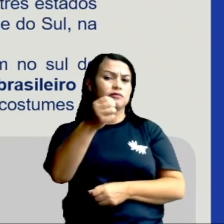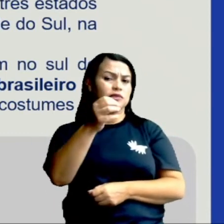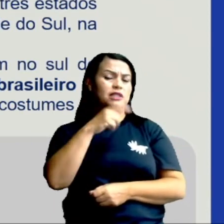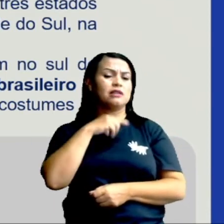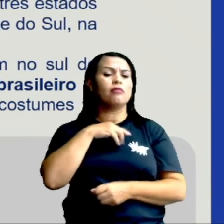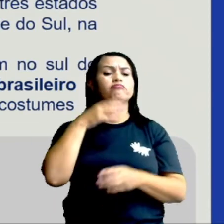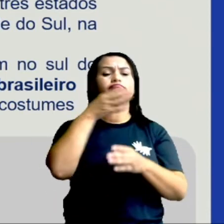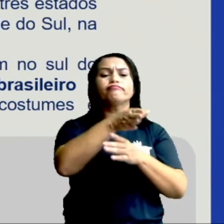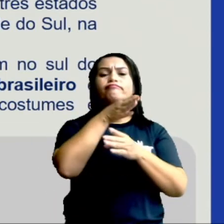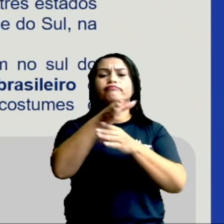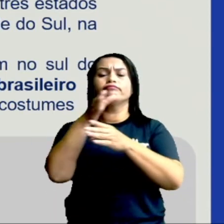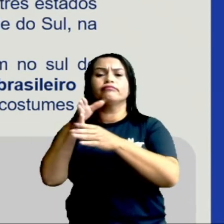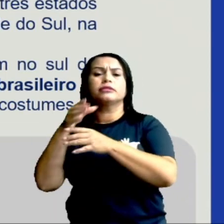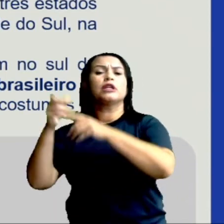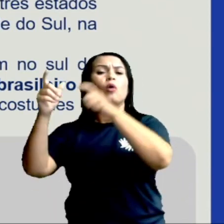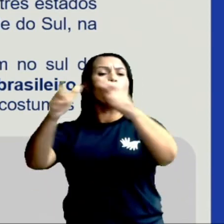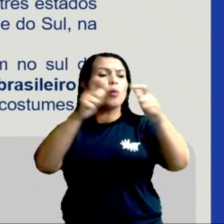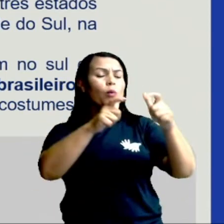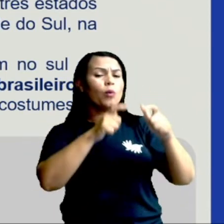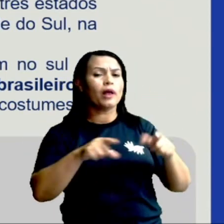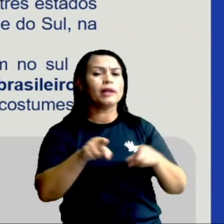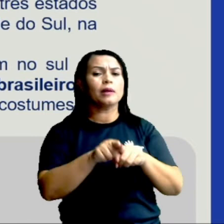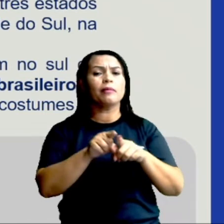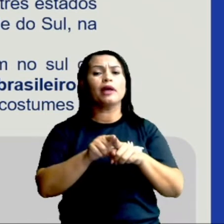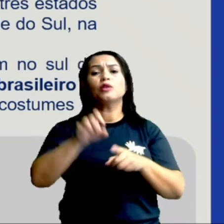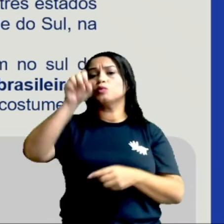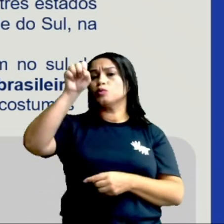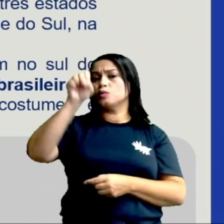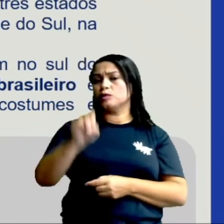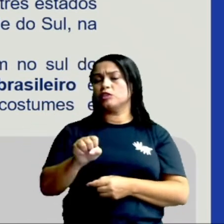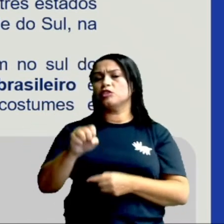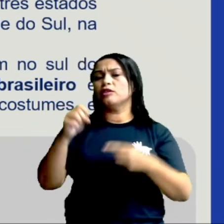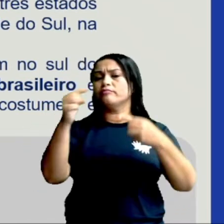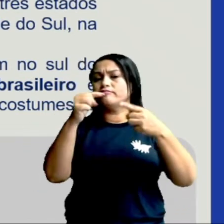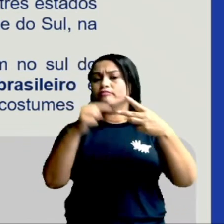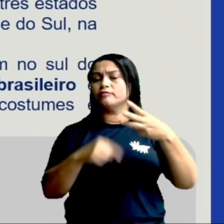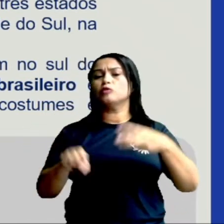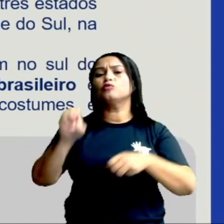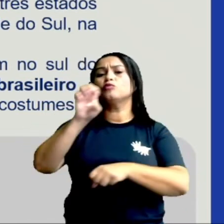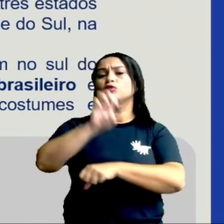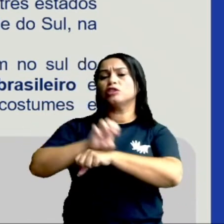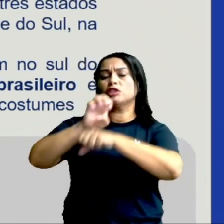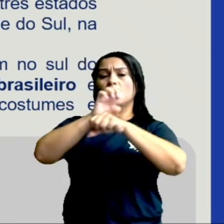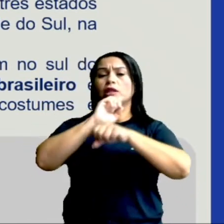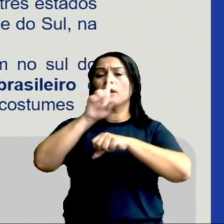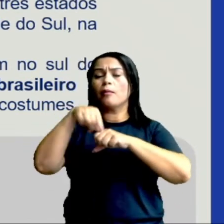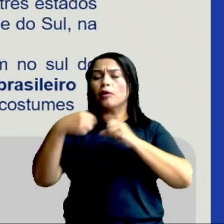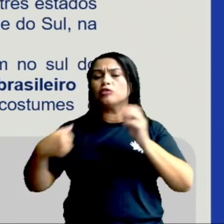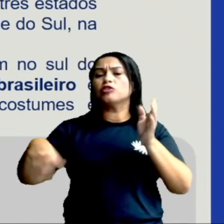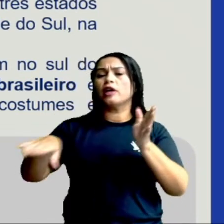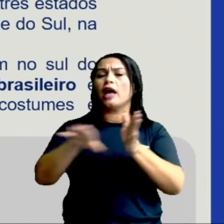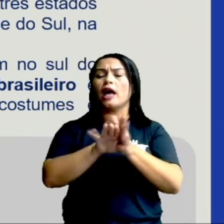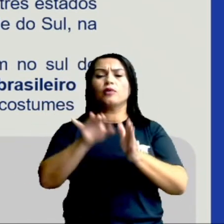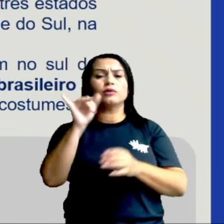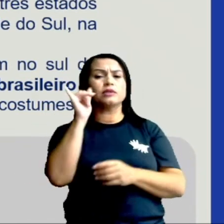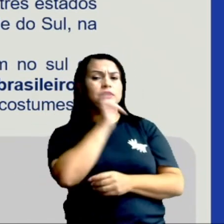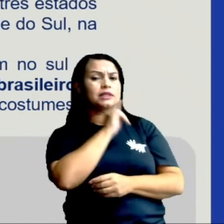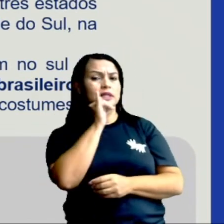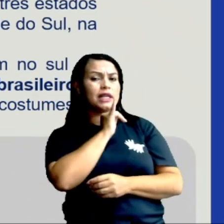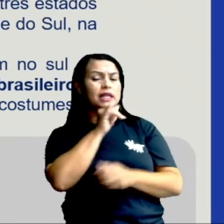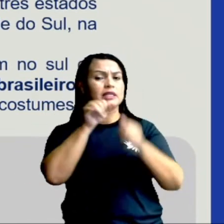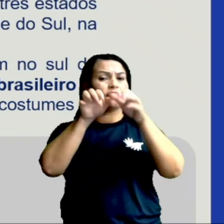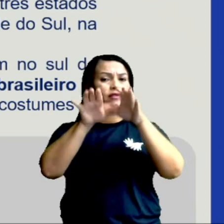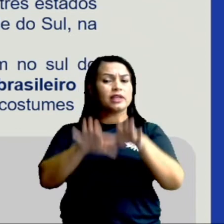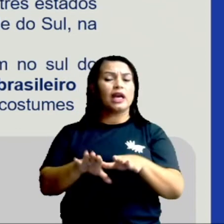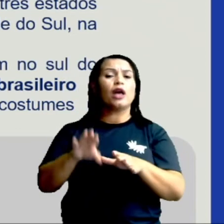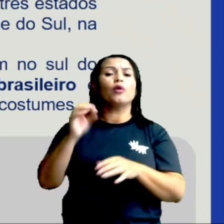colonizando áreas dos 3 estados sulistas. Os italianos chegaram depois e focaram sua moradia no